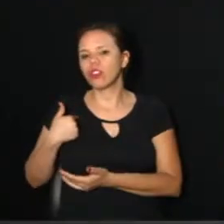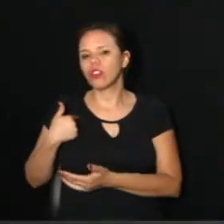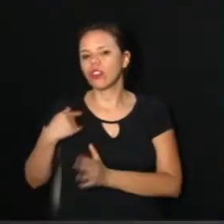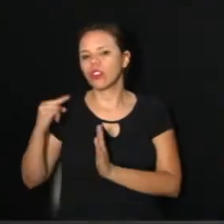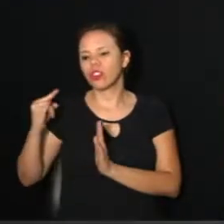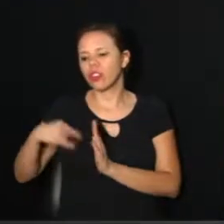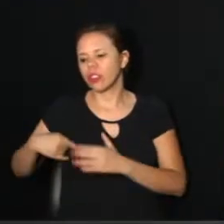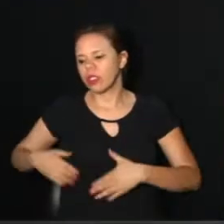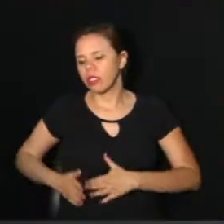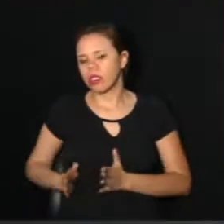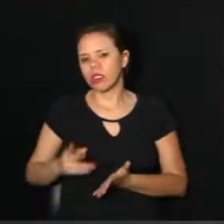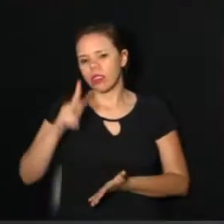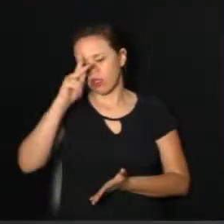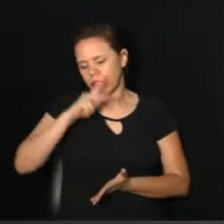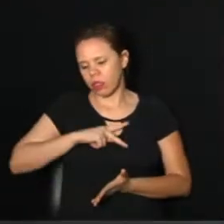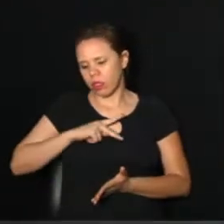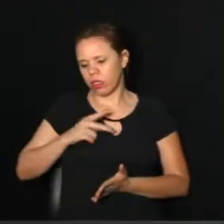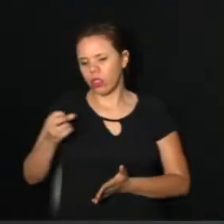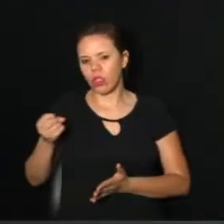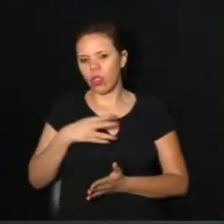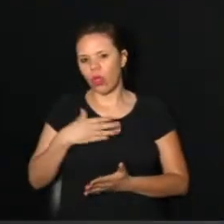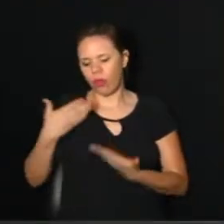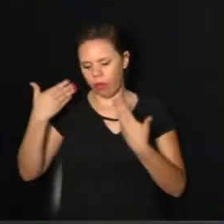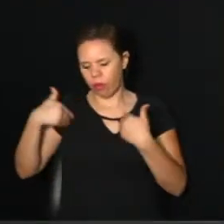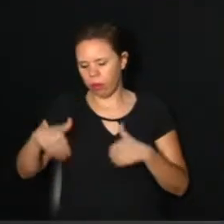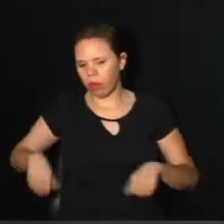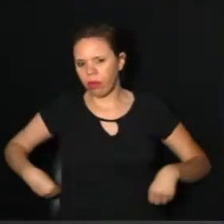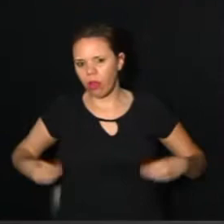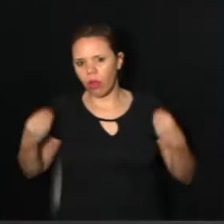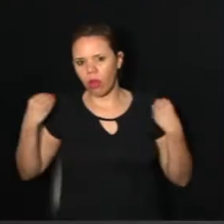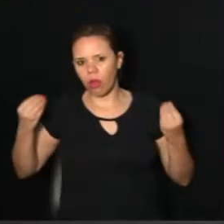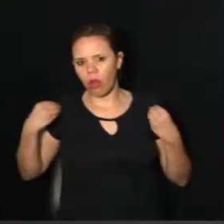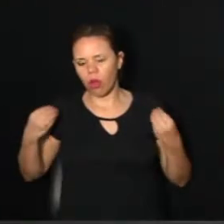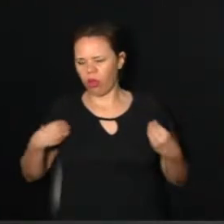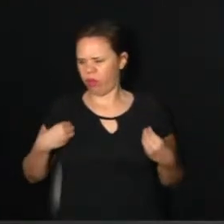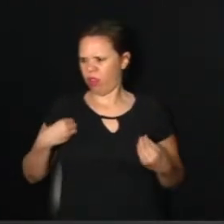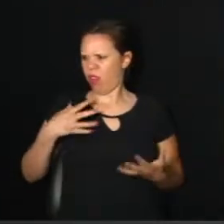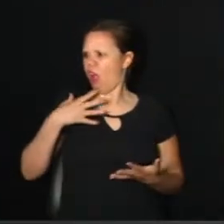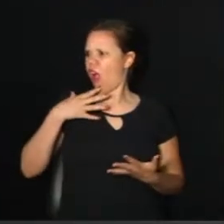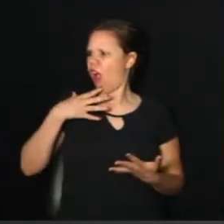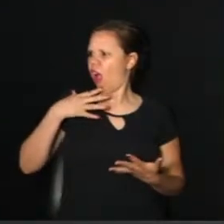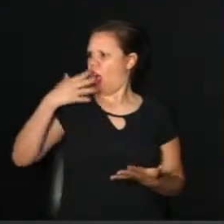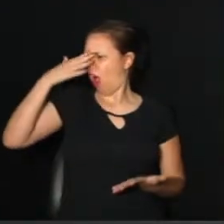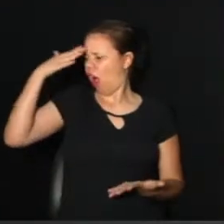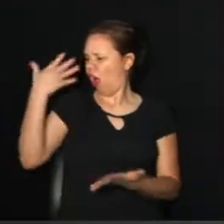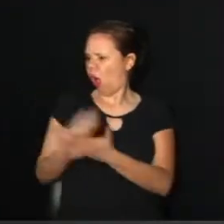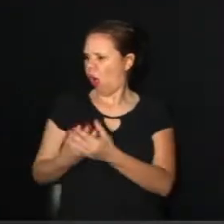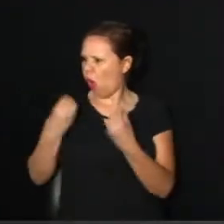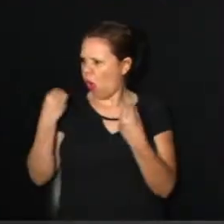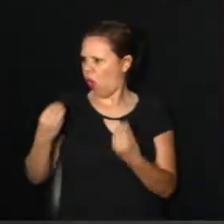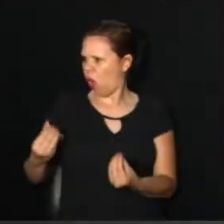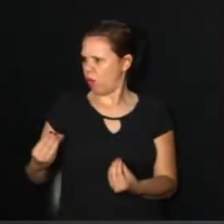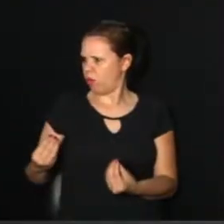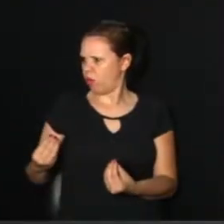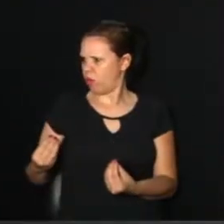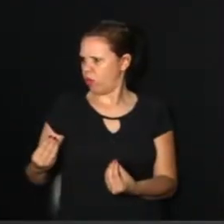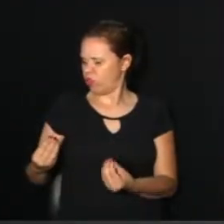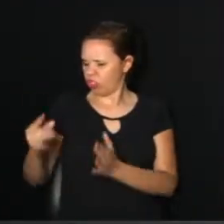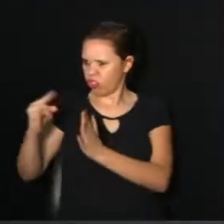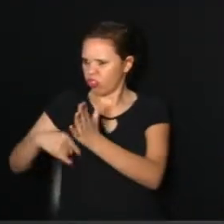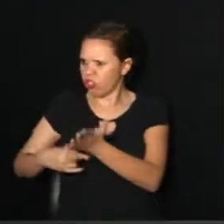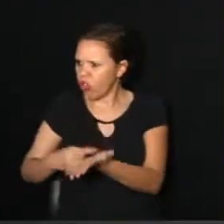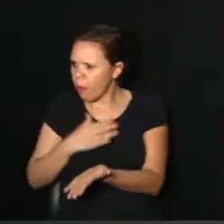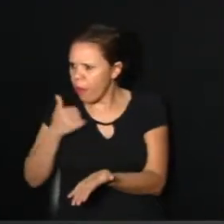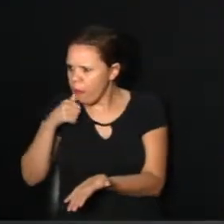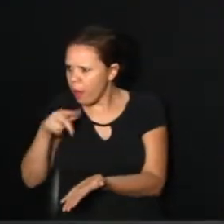de nascimento atualizada. Aquilo me horrorizou. Eu falei, mas estou te entregando atestado de óbito da minha